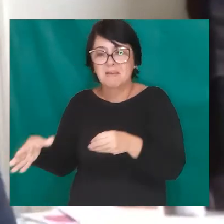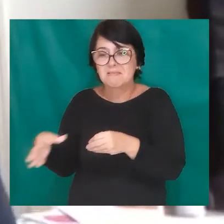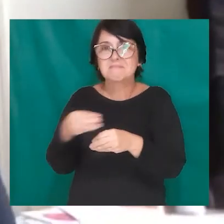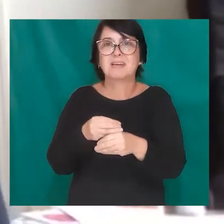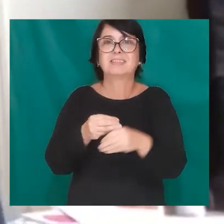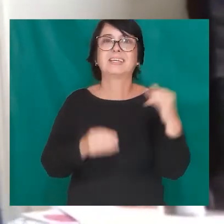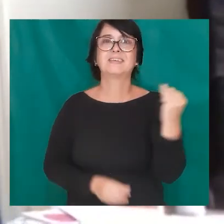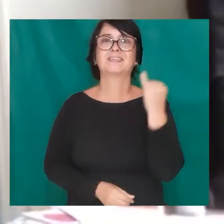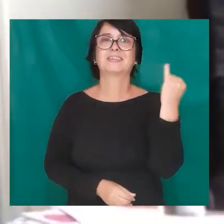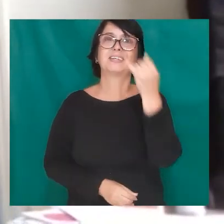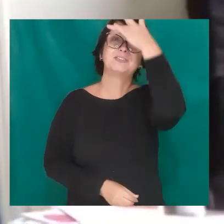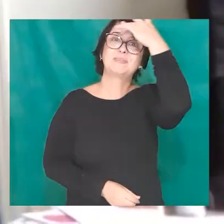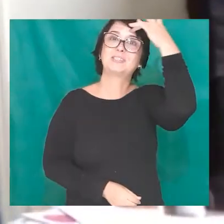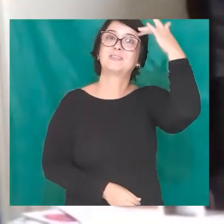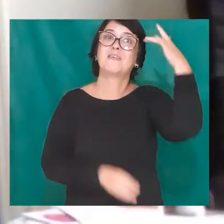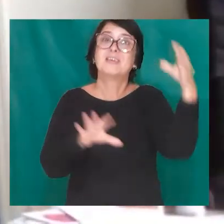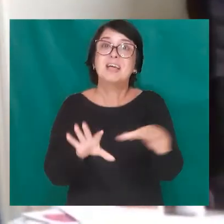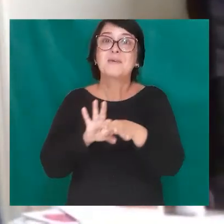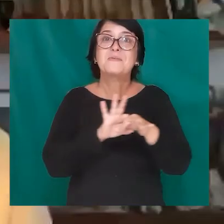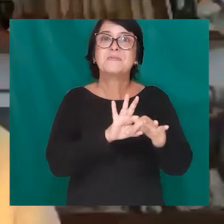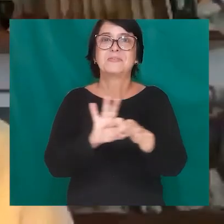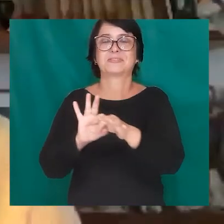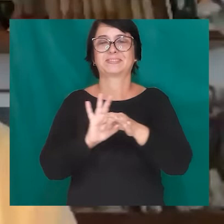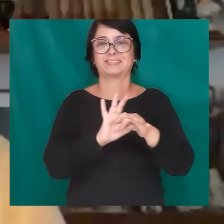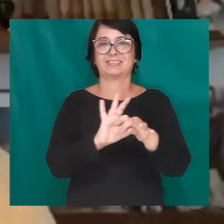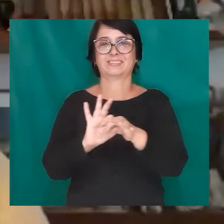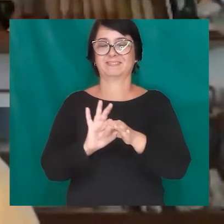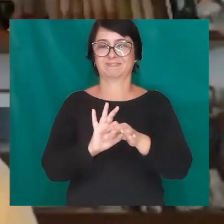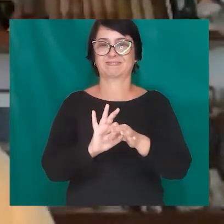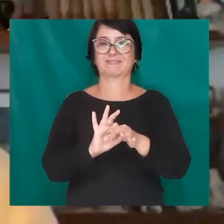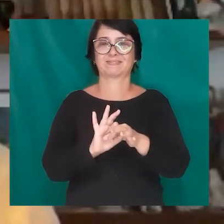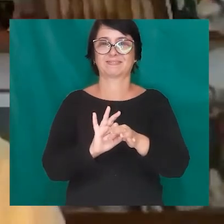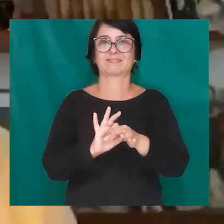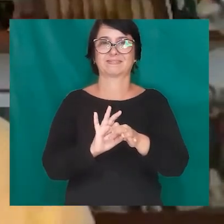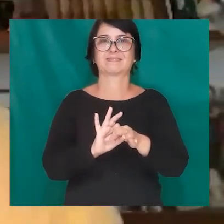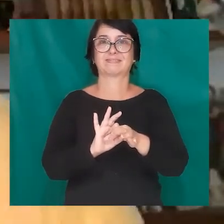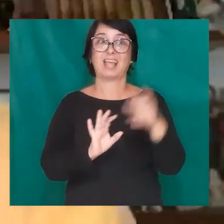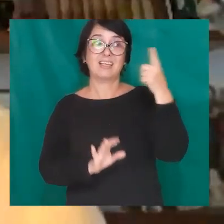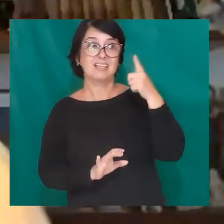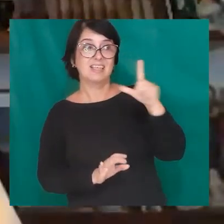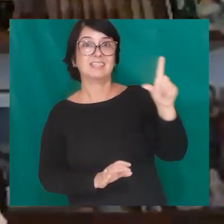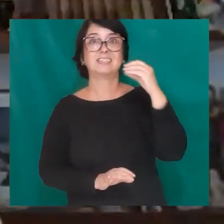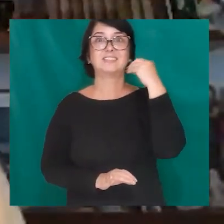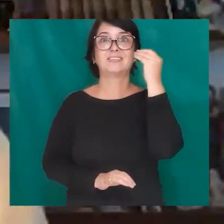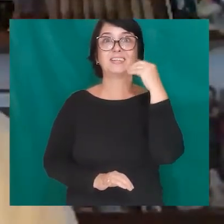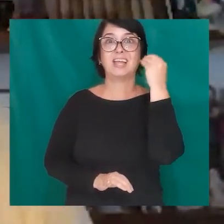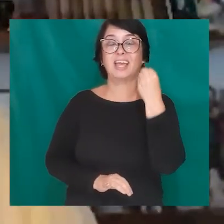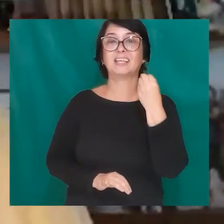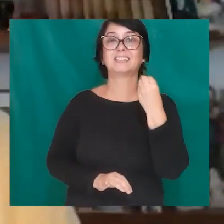acho super importante. Muito importante. E essa relação de tocar com o outro, né? Isso que eu ia te perguntar, Borghettinho,